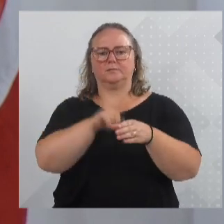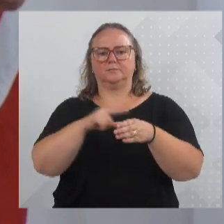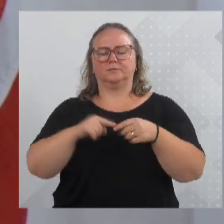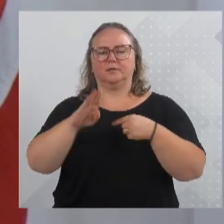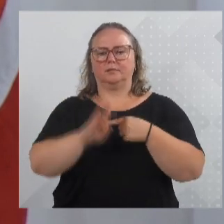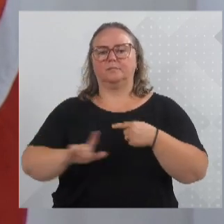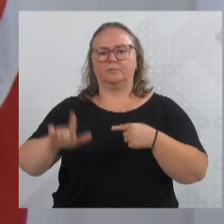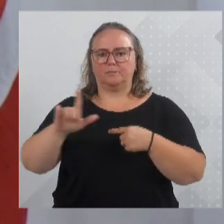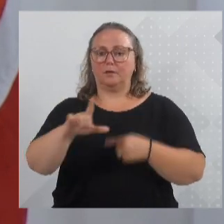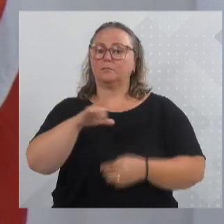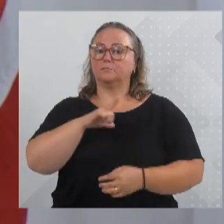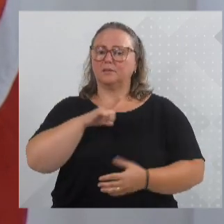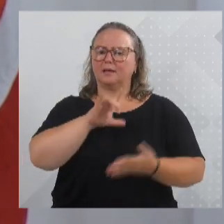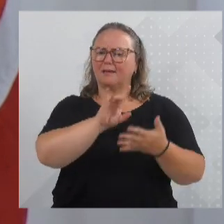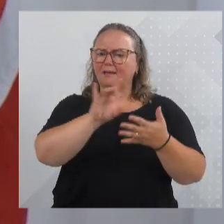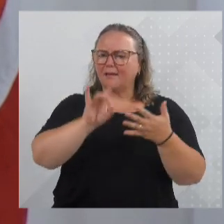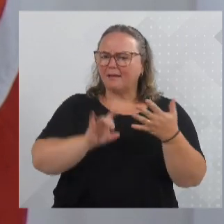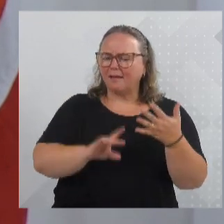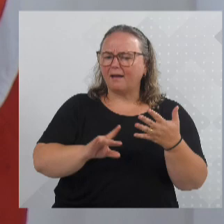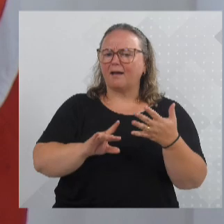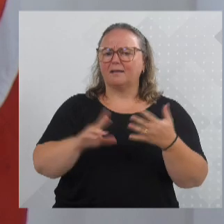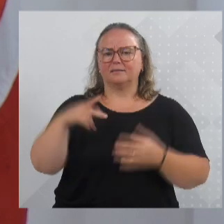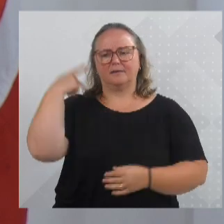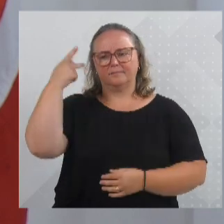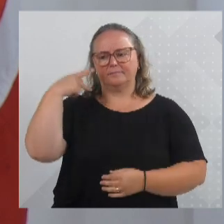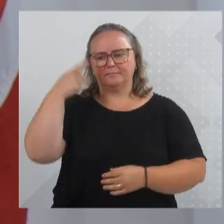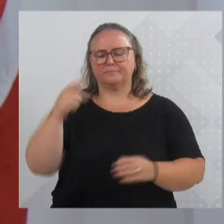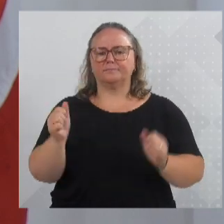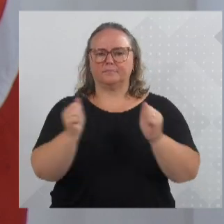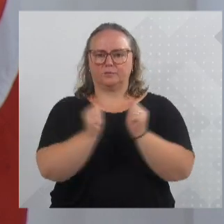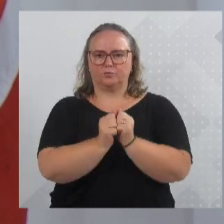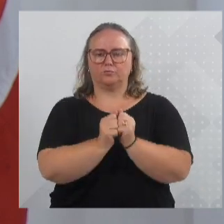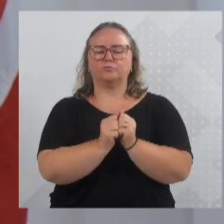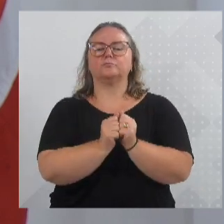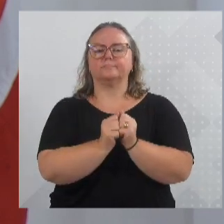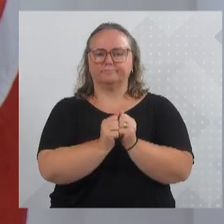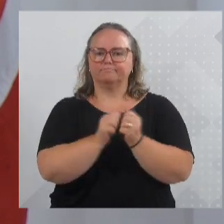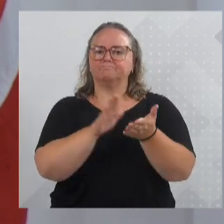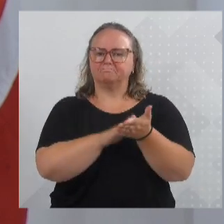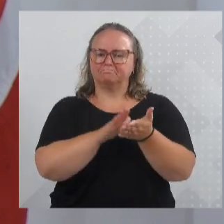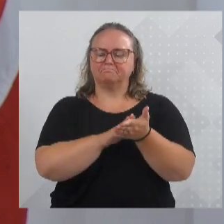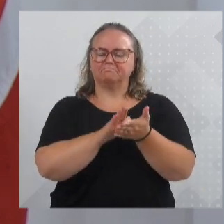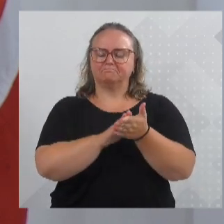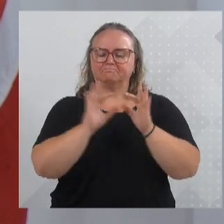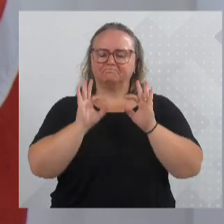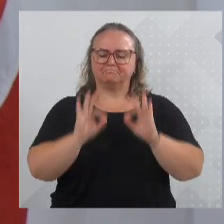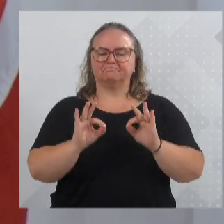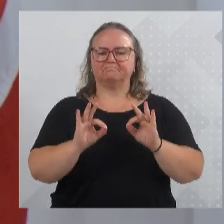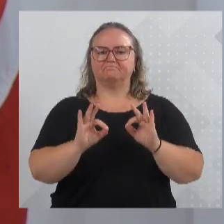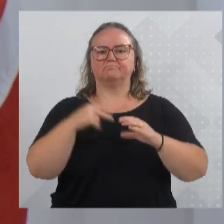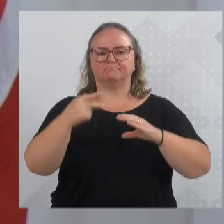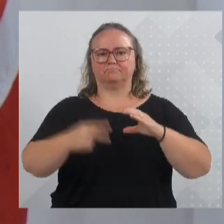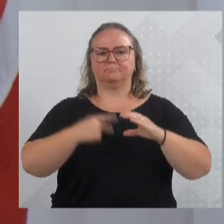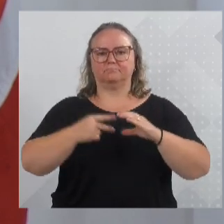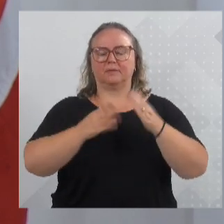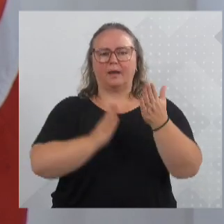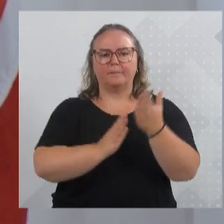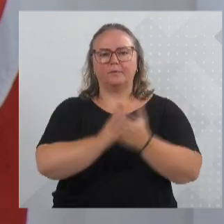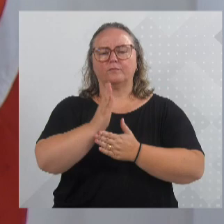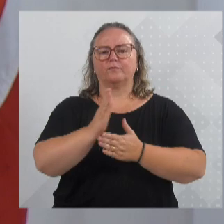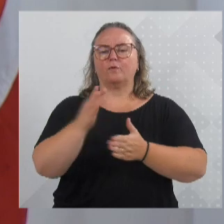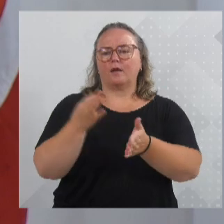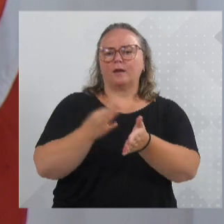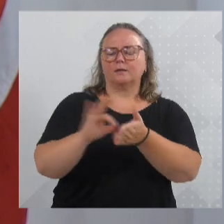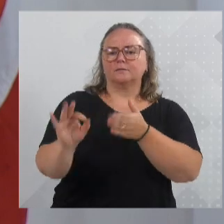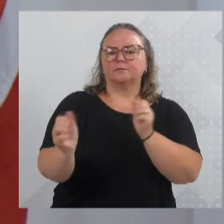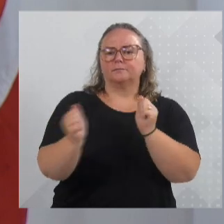passa por cada um dos parlamentares que aqui estão. Parabenizar a Câmara de Vereadores, que deram o aval, assinaram todos os processos